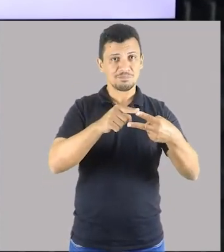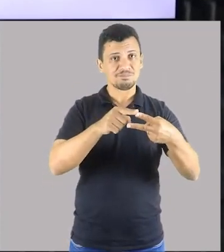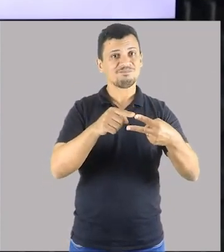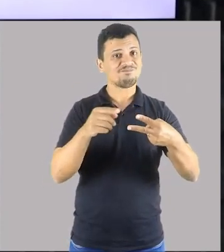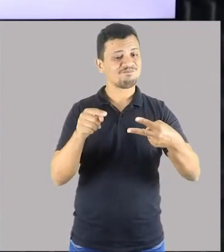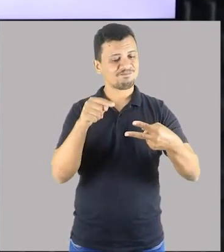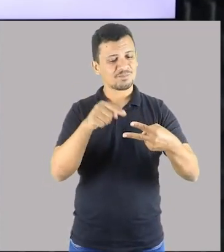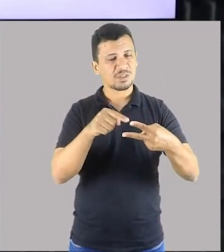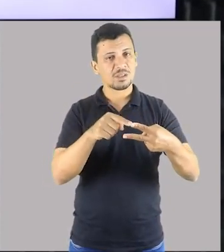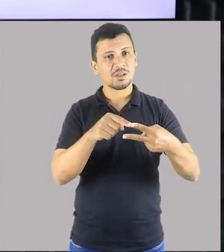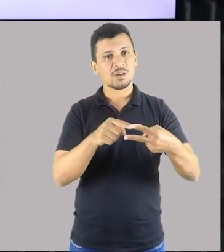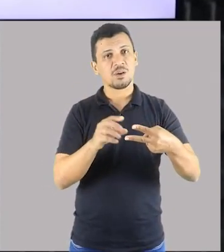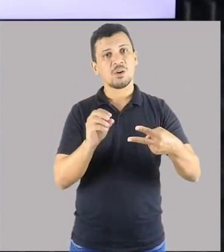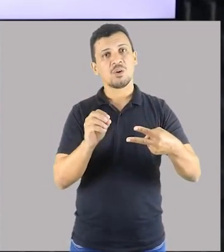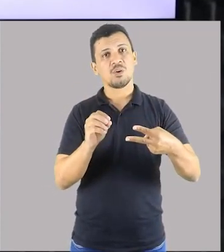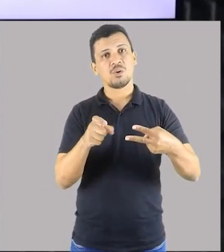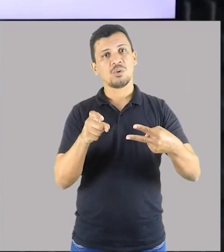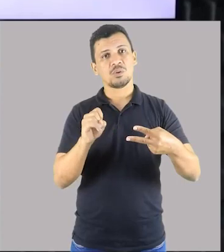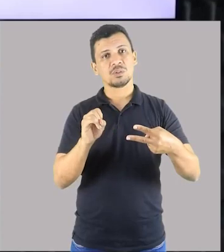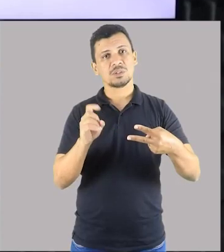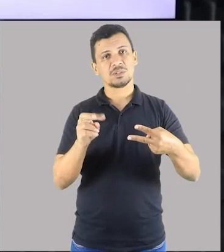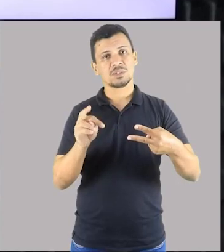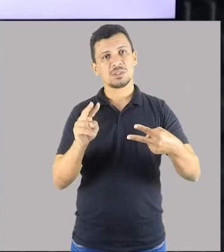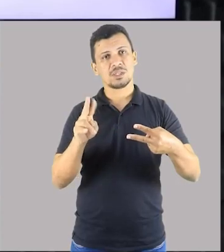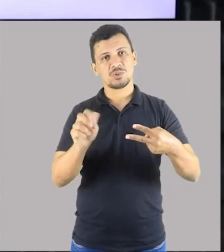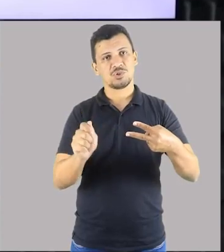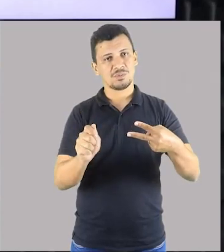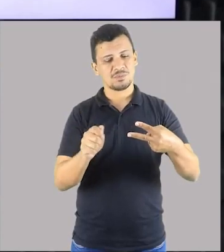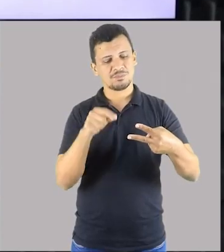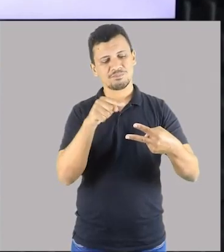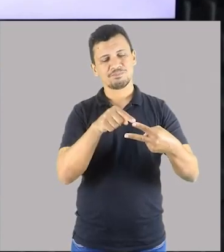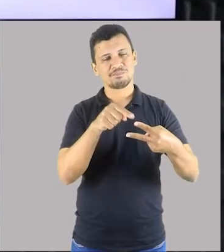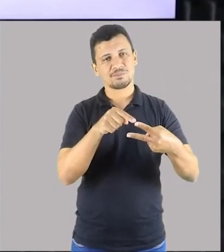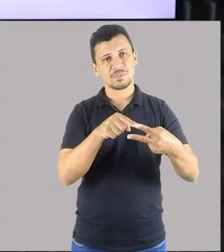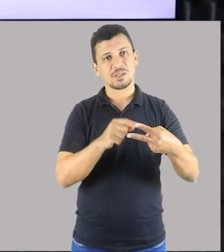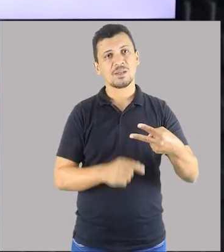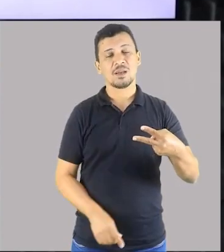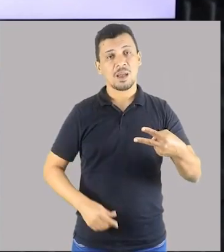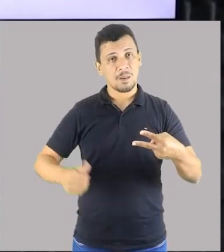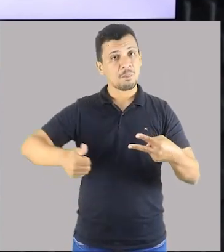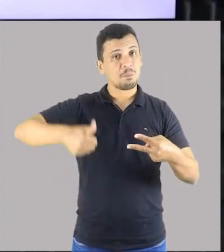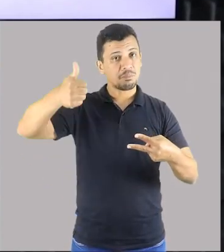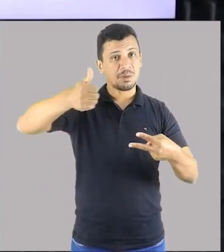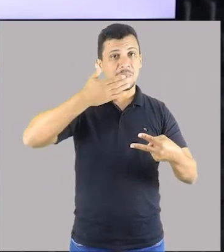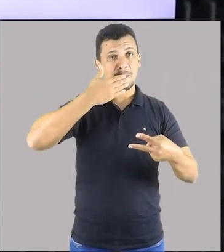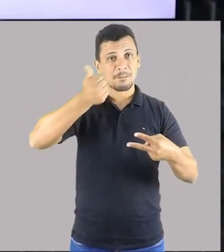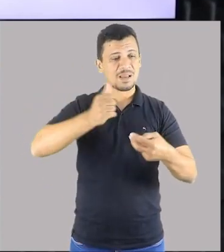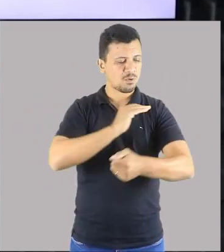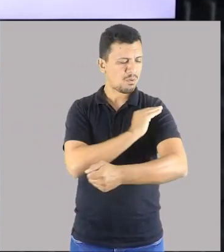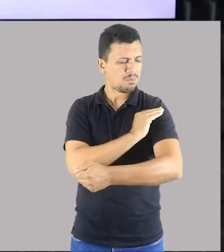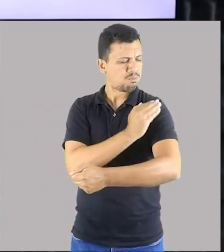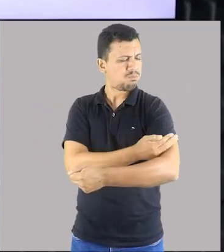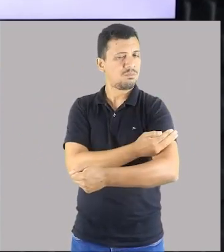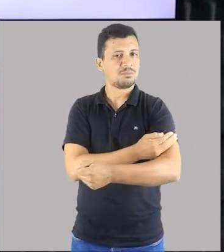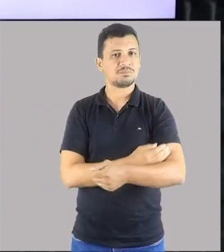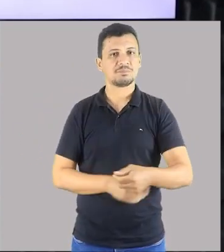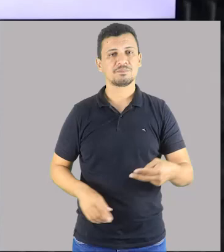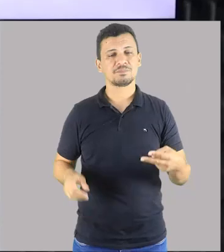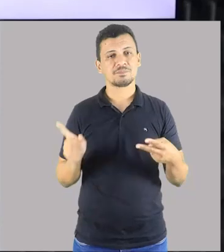fibras oxidativas, tá? Então, já é a primeira melhora muscular.